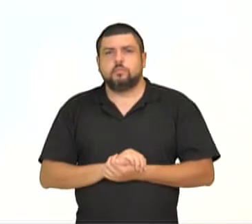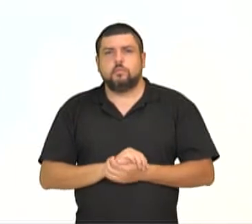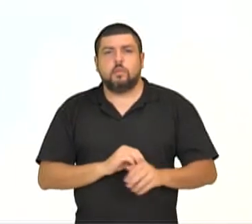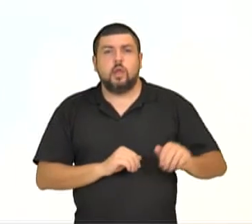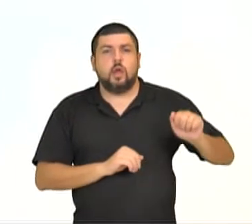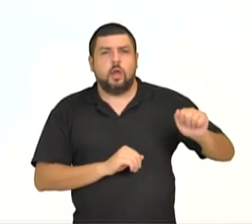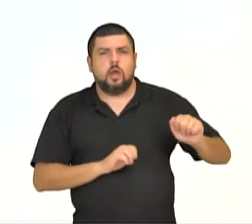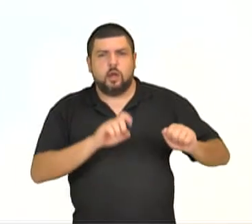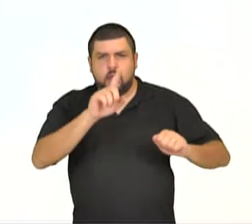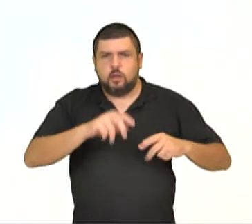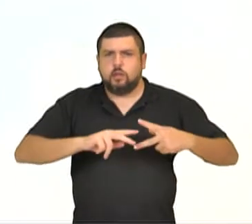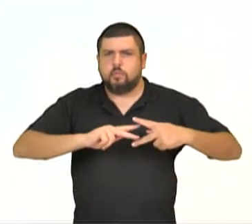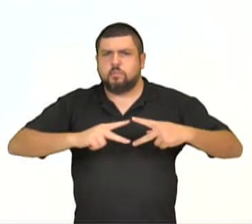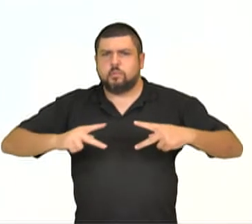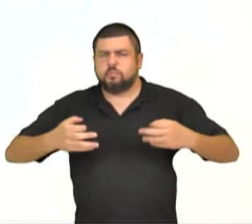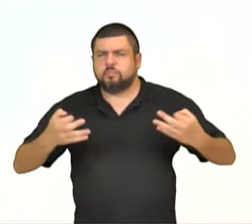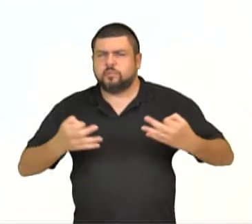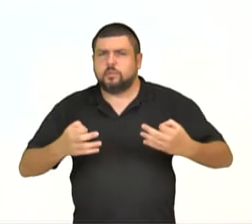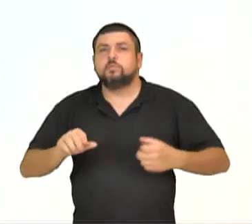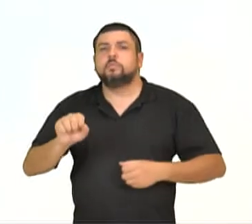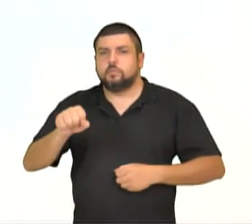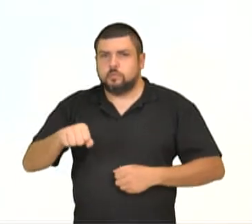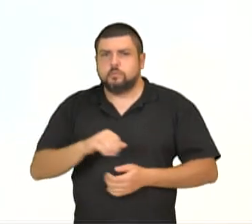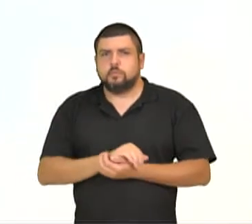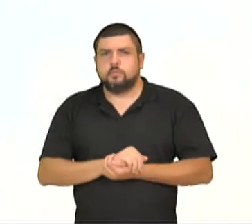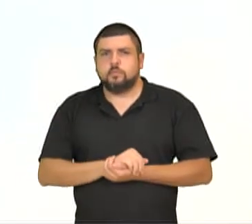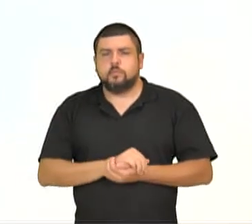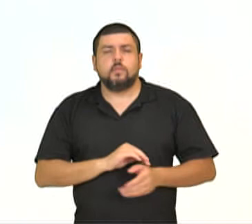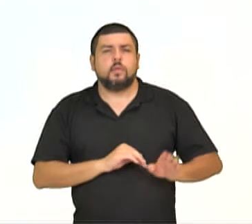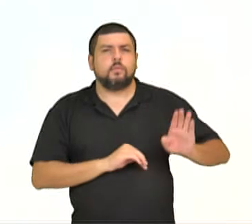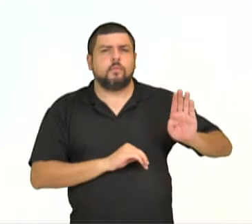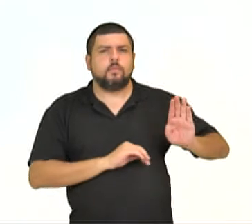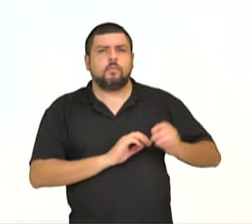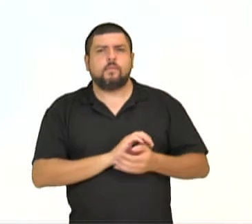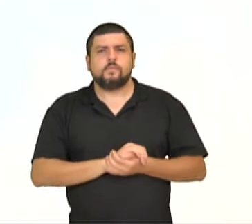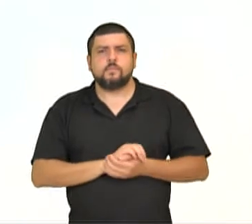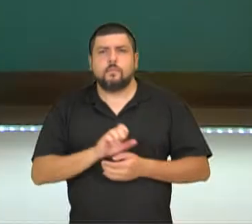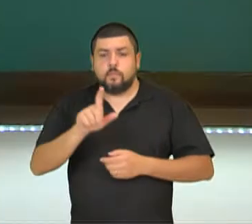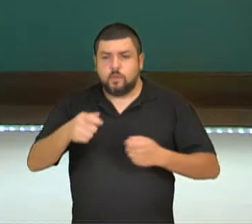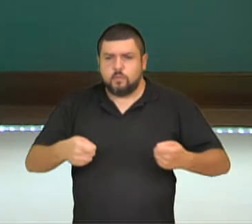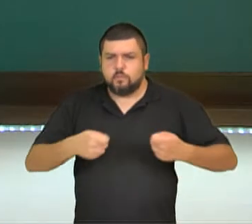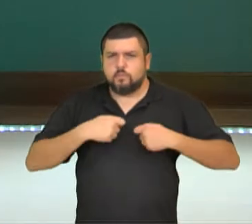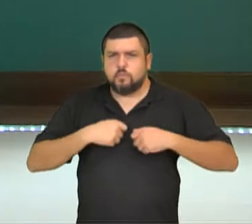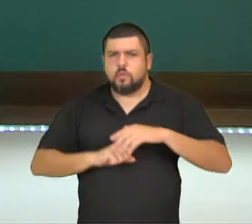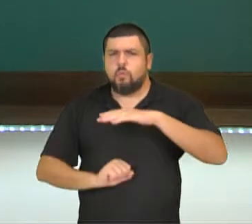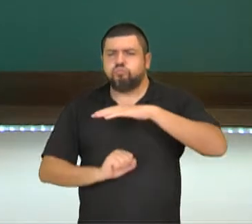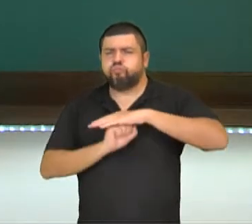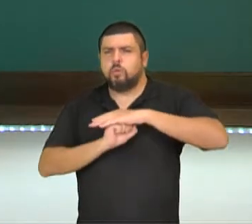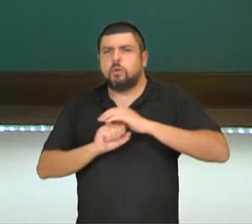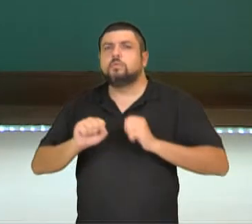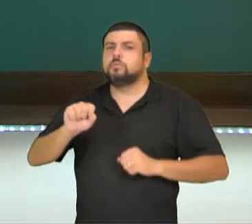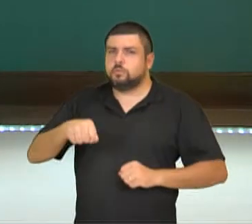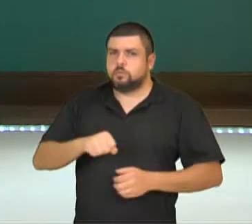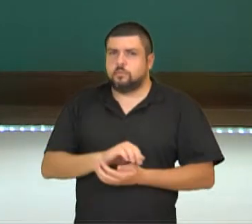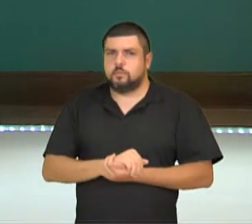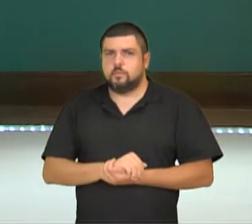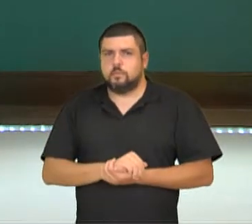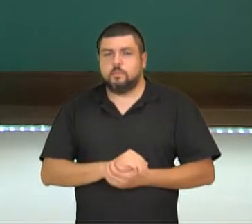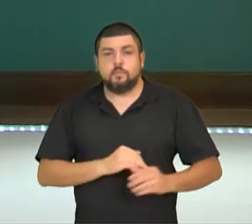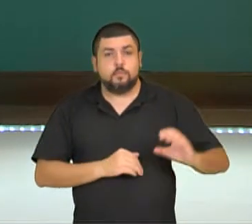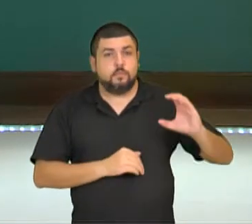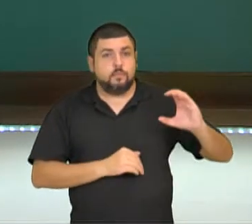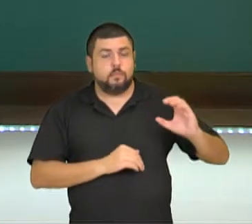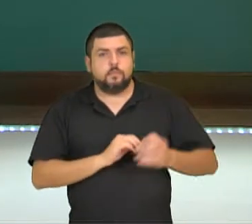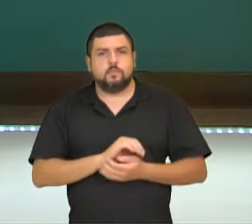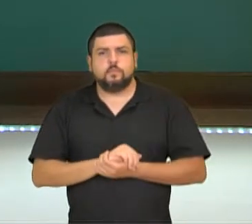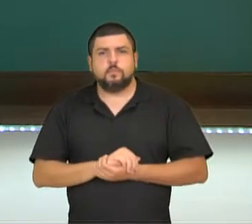de excelente qualidade? Sim. São alimentos de alto poder de saciedade? Sim. Letra C,